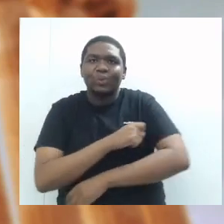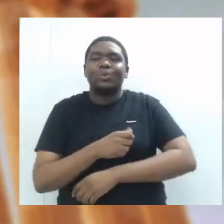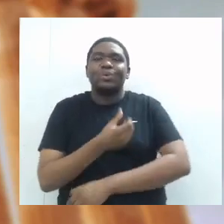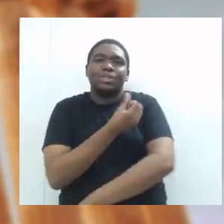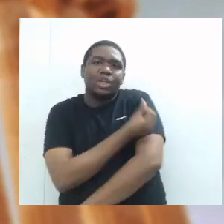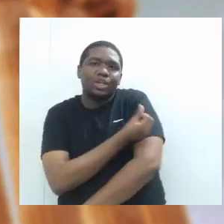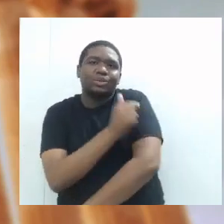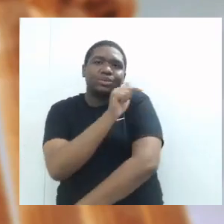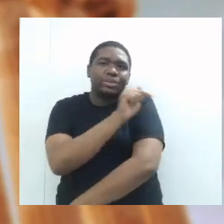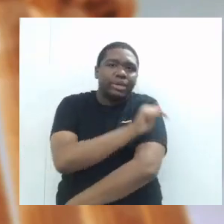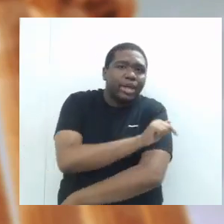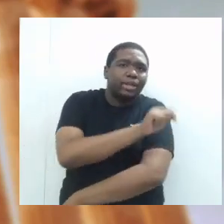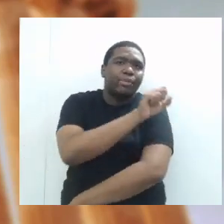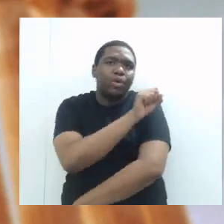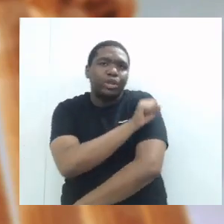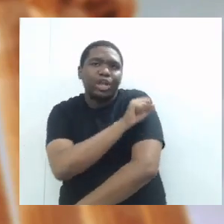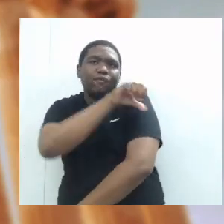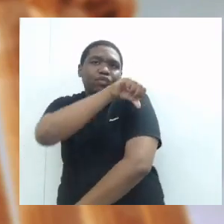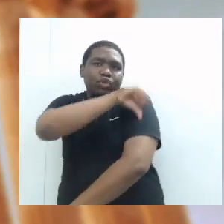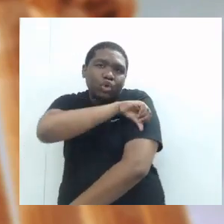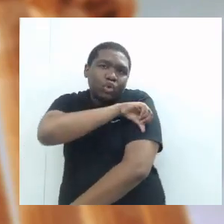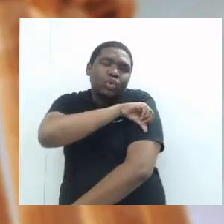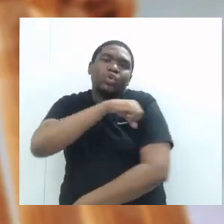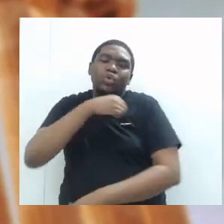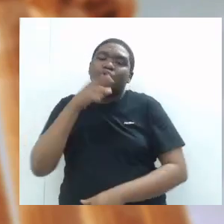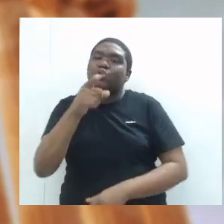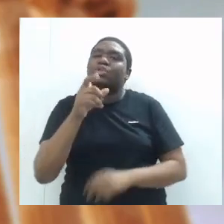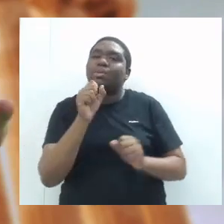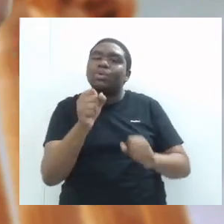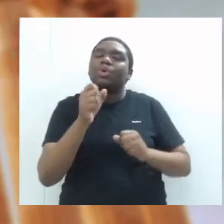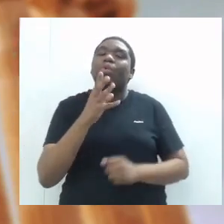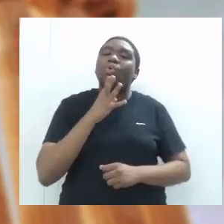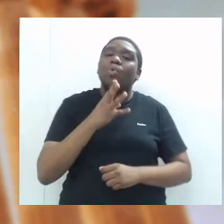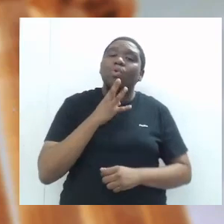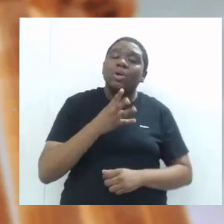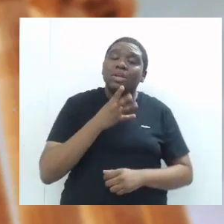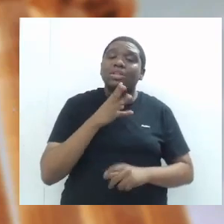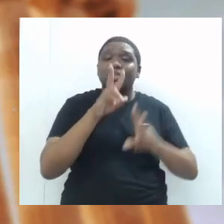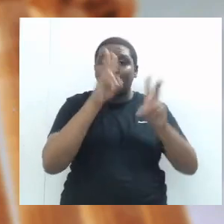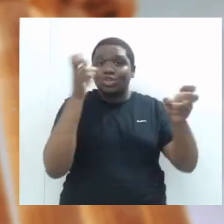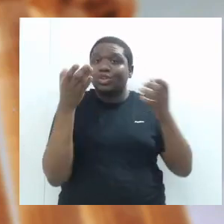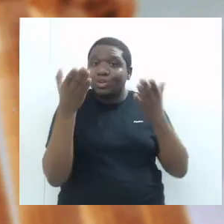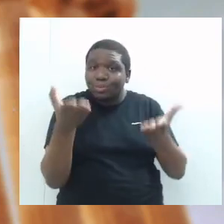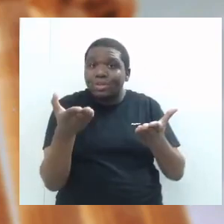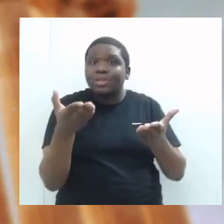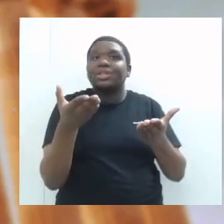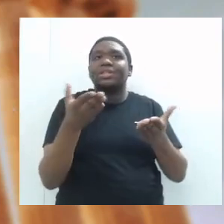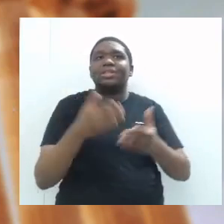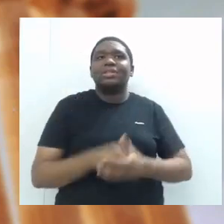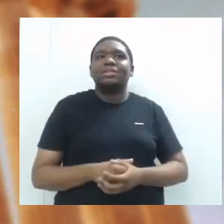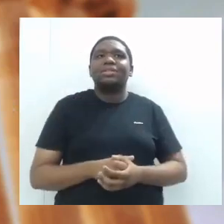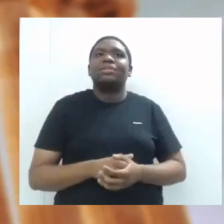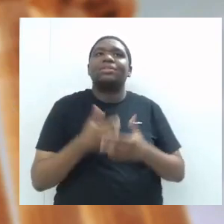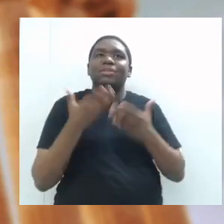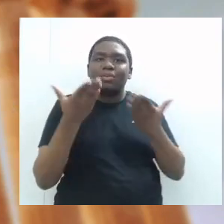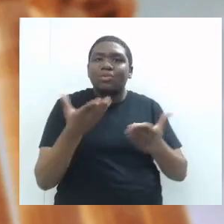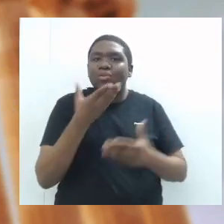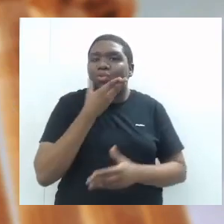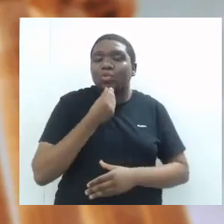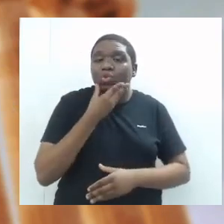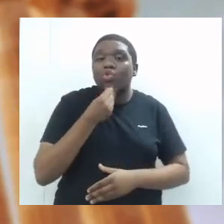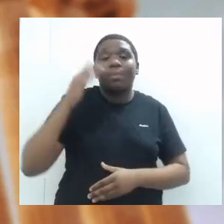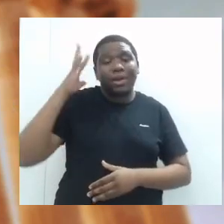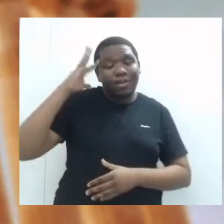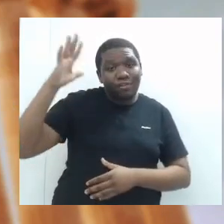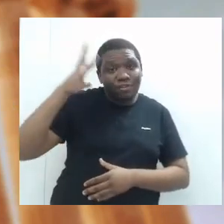sexto, do sétimo, do oitavo, do nono ano, conhecer um pouco essa alegoria de Platão, esse filósofo que é